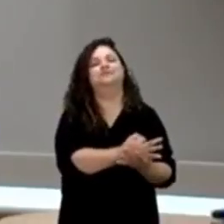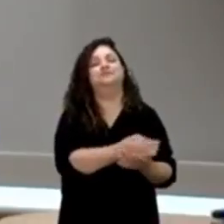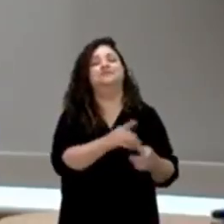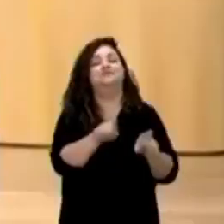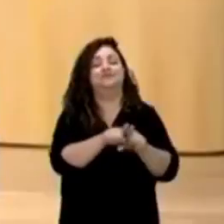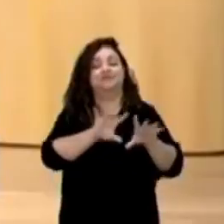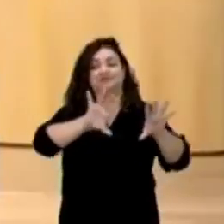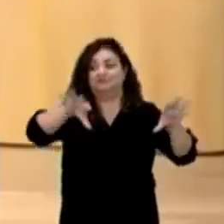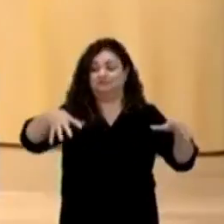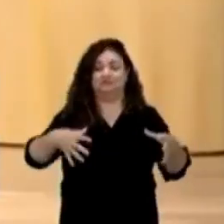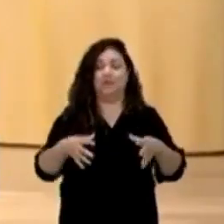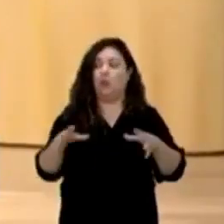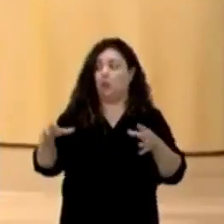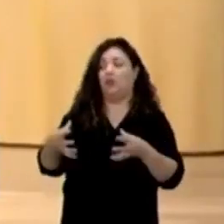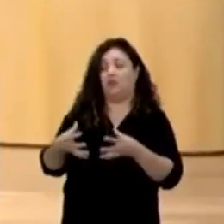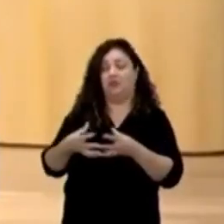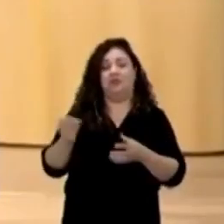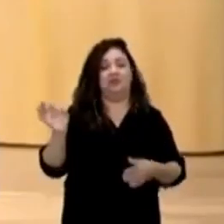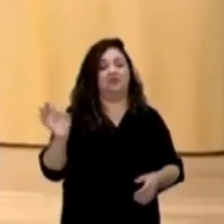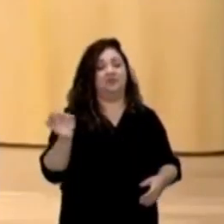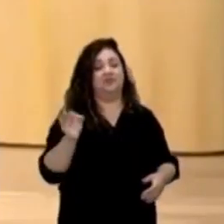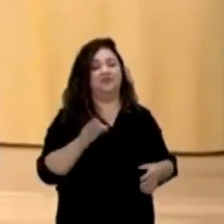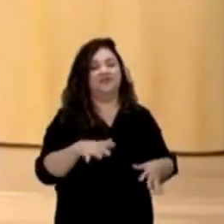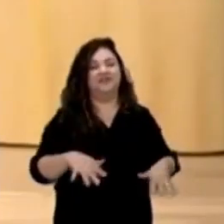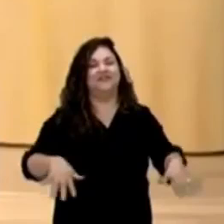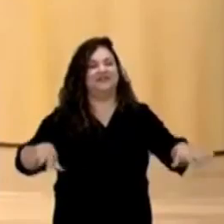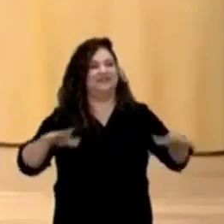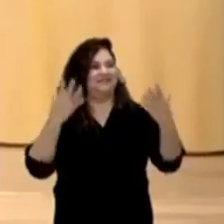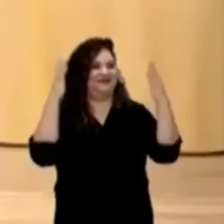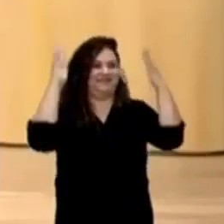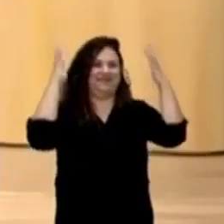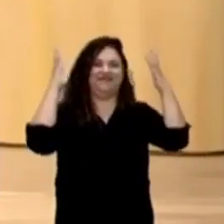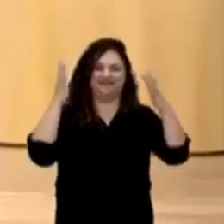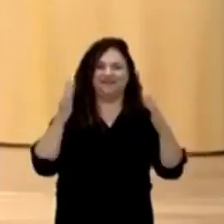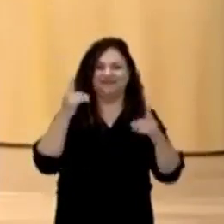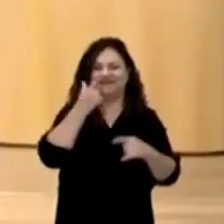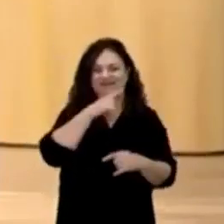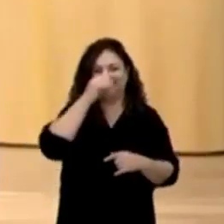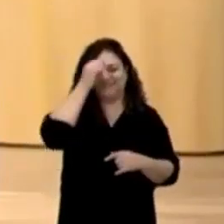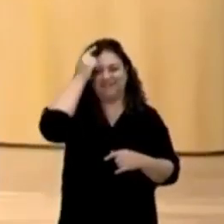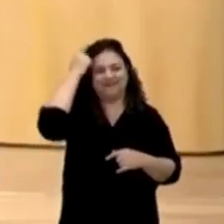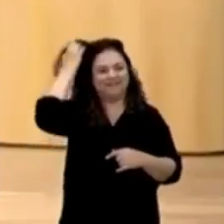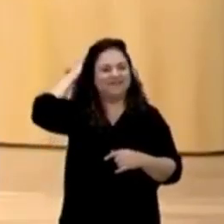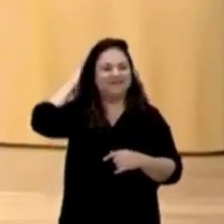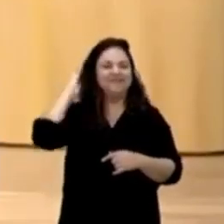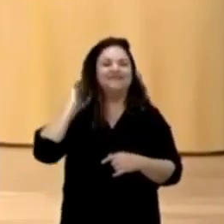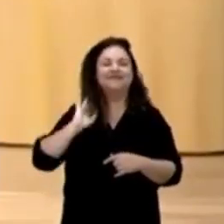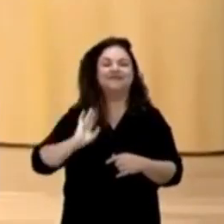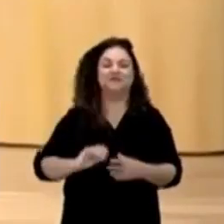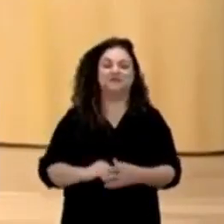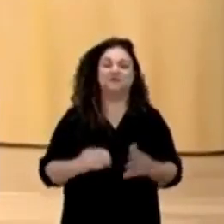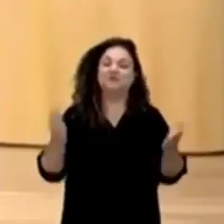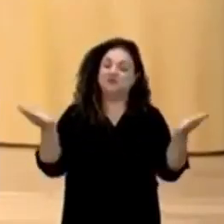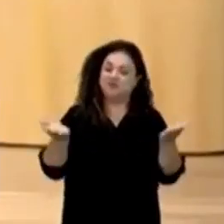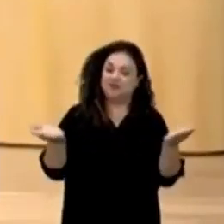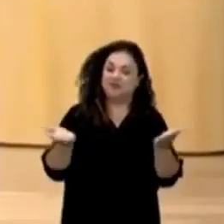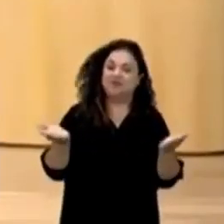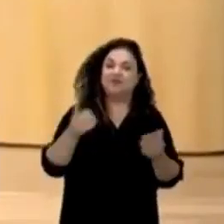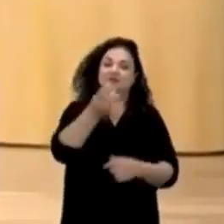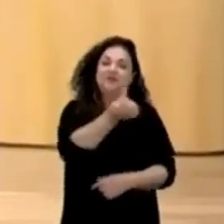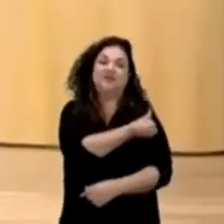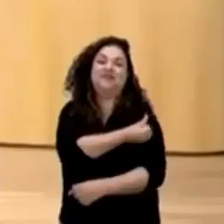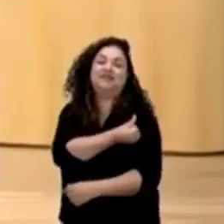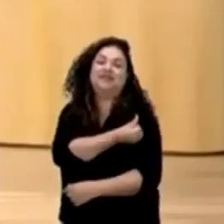da coletividade. Da coletividade e da celebração, certo? Então, vocês agora, alunos do sexto